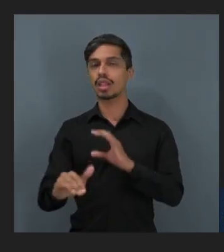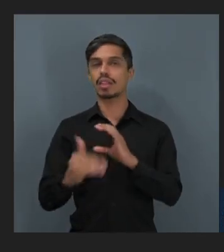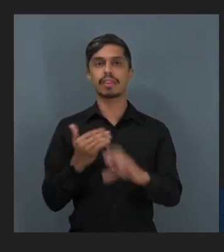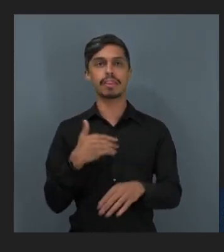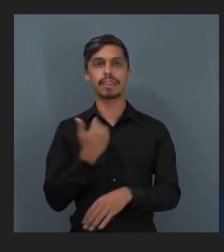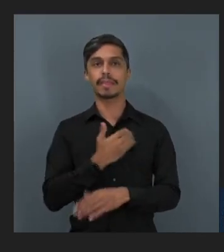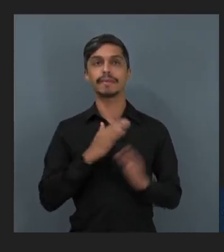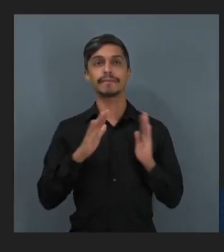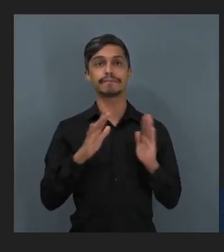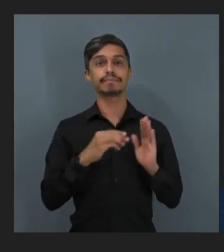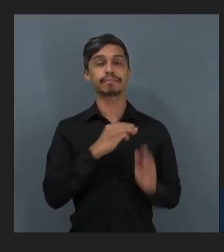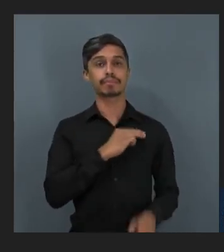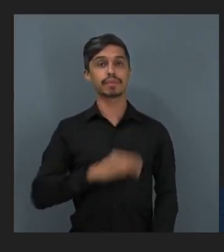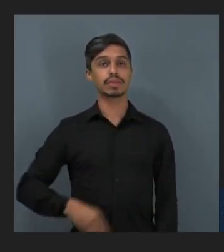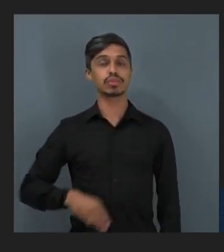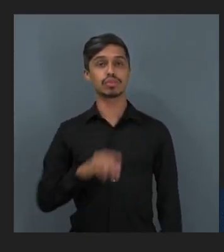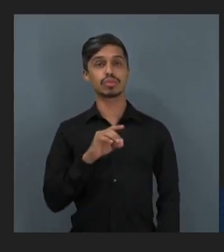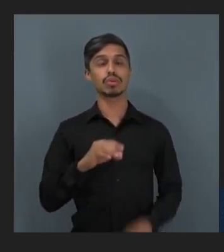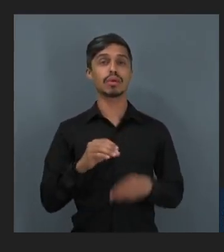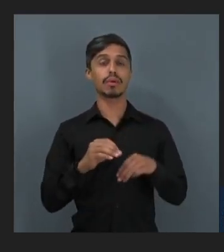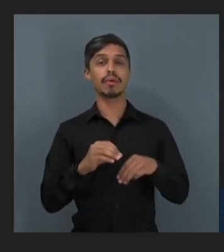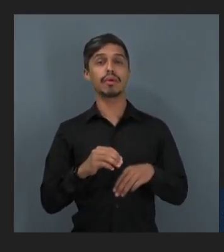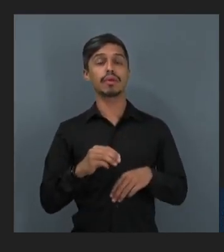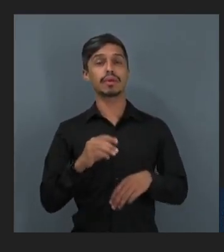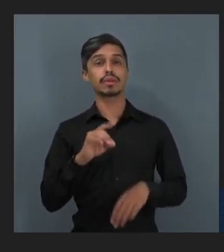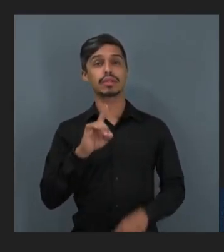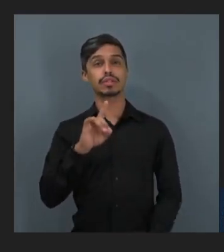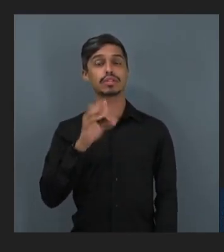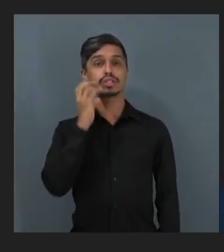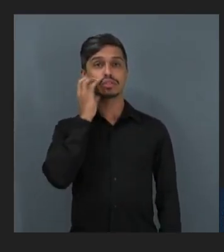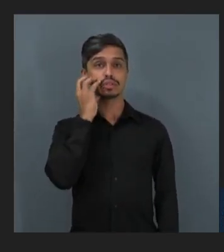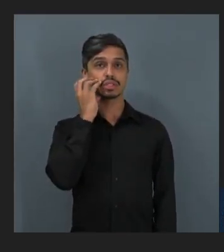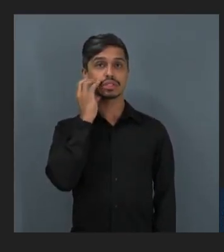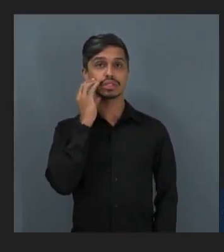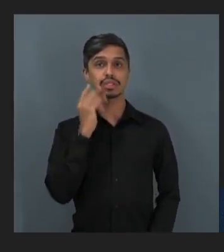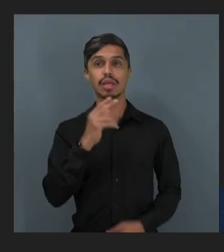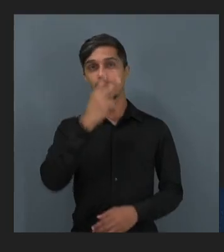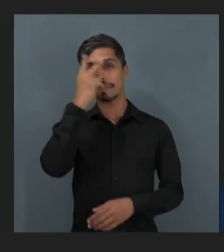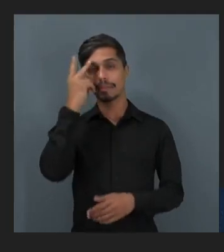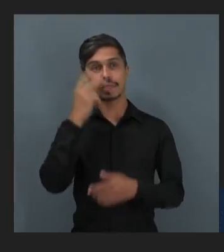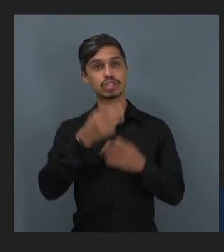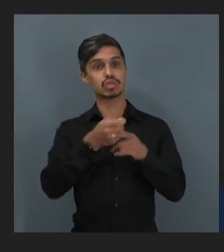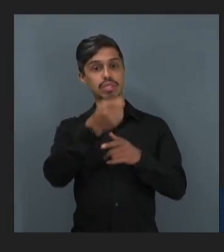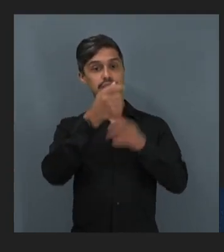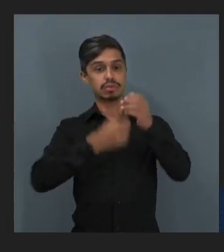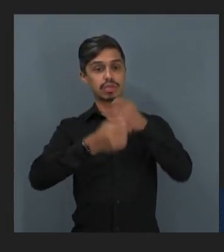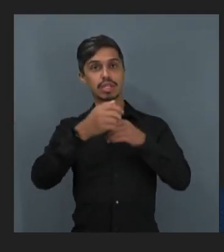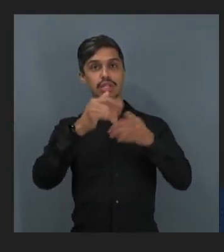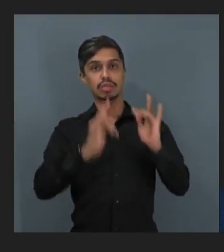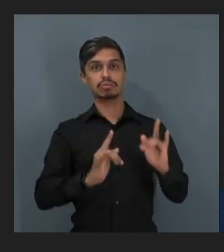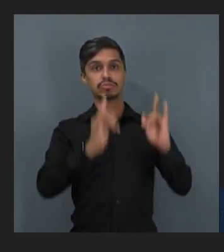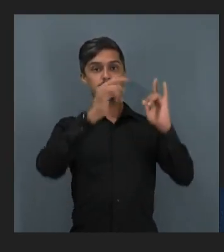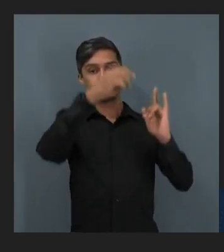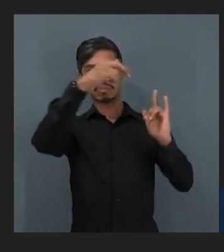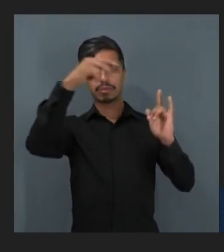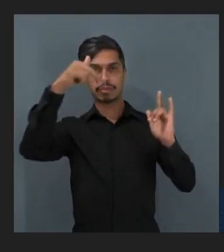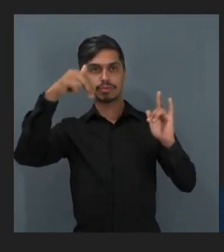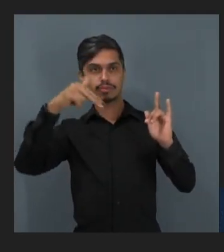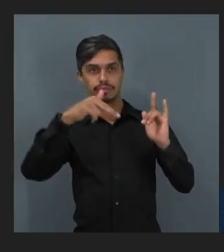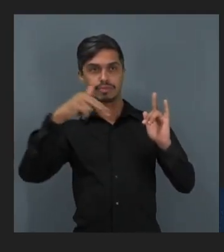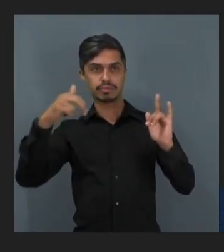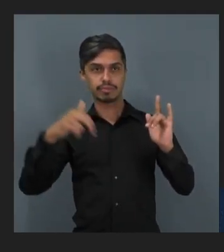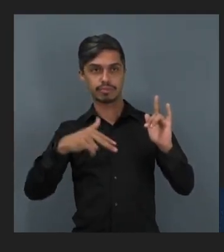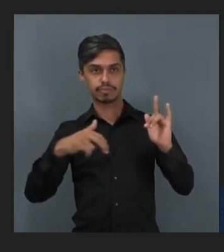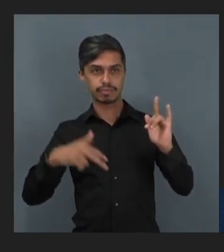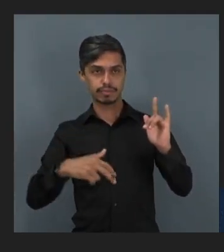do ministro Dino. Eram pessoas descendo no rapel, né, que parecia uma tática, que pessoas